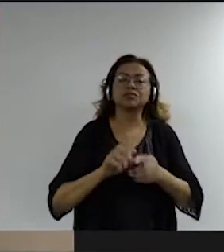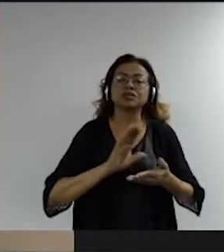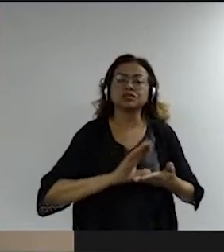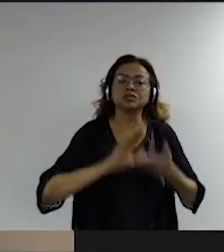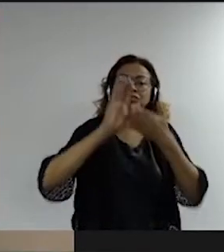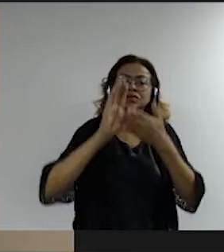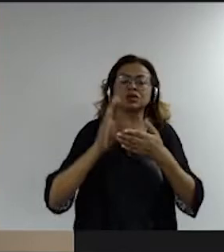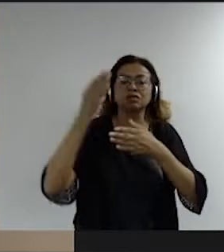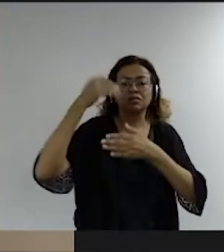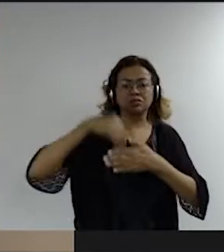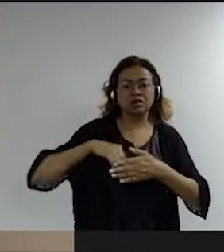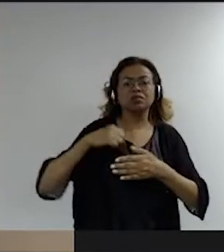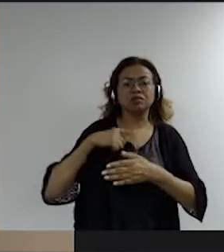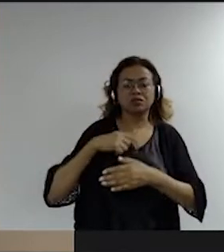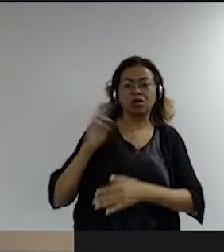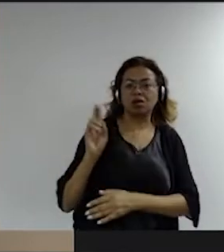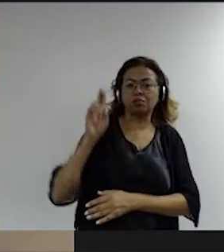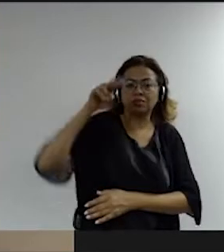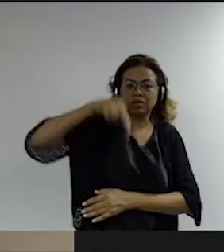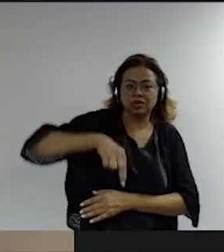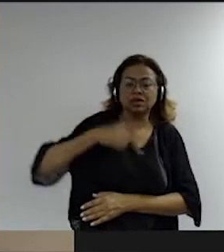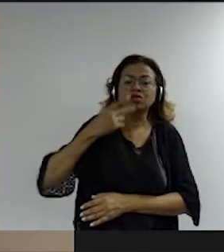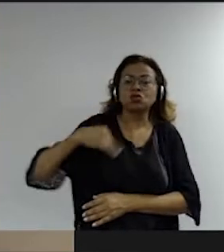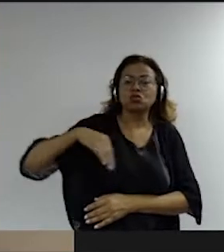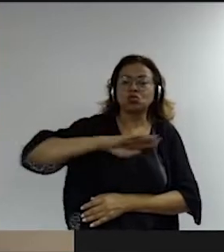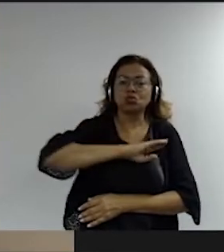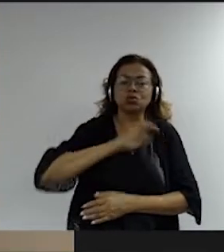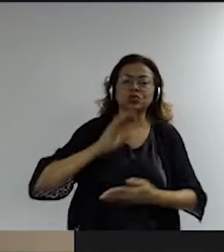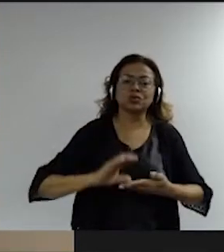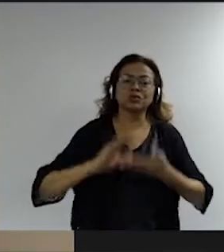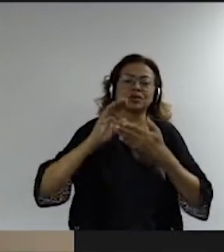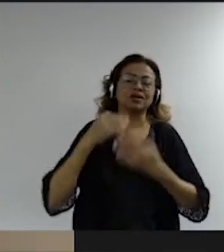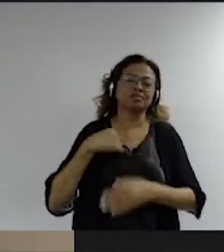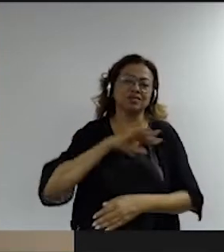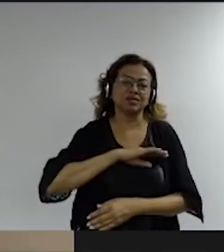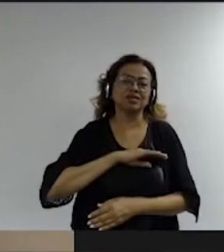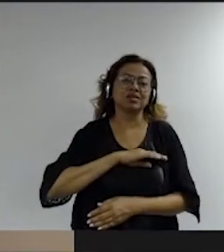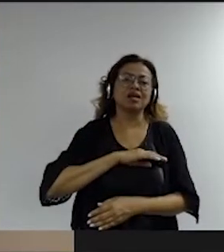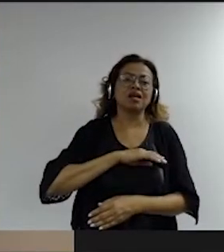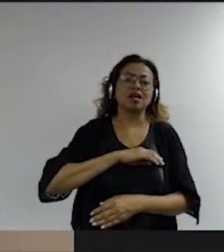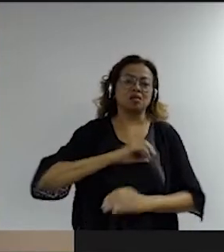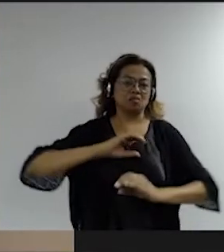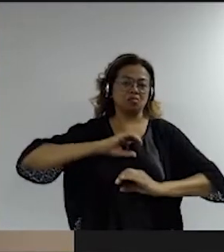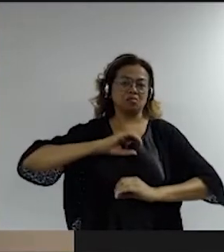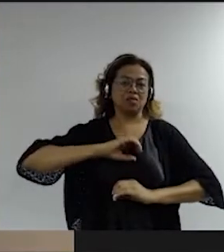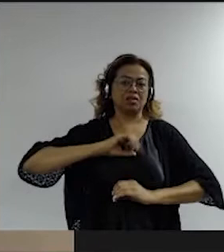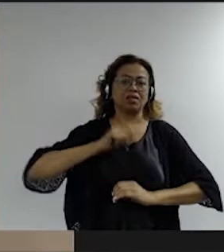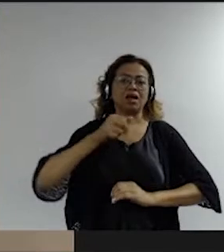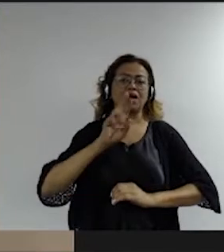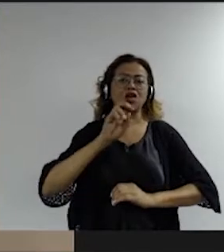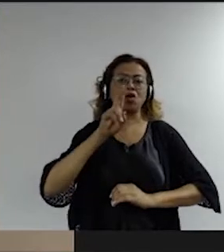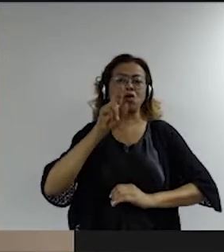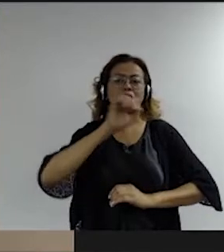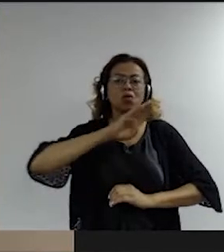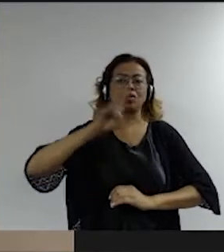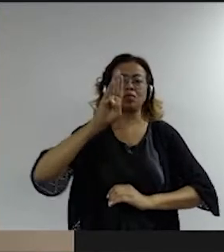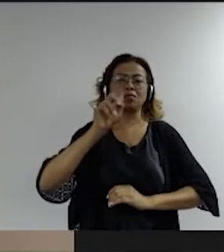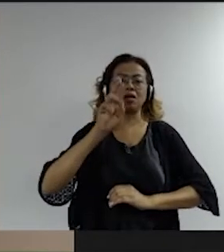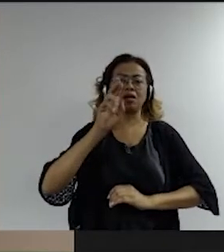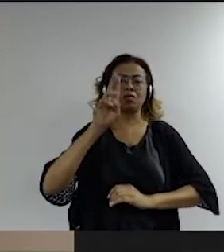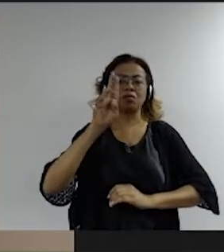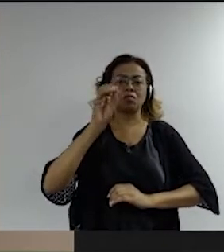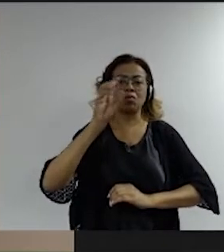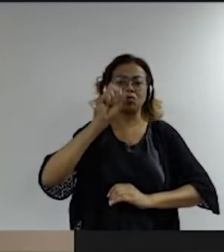Cléa Carpe aqui, representando o nosso conselho, nossa medalha Rui Barbosa. Quero cumprimentar de forma